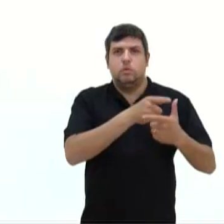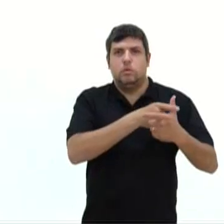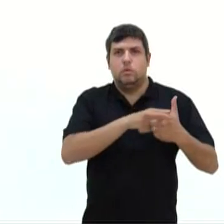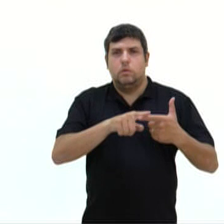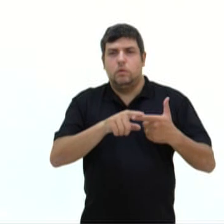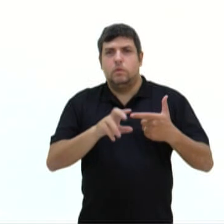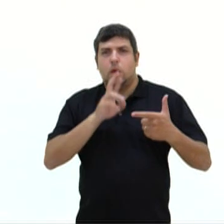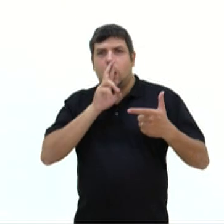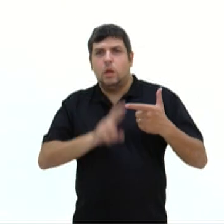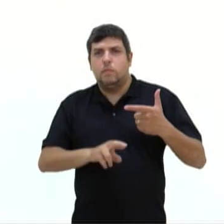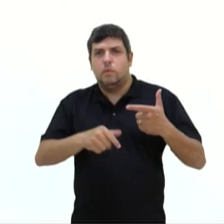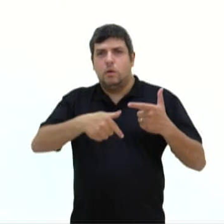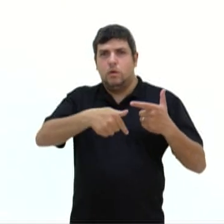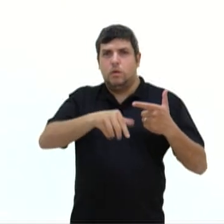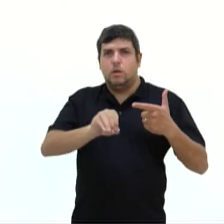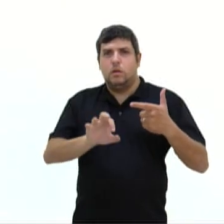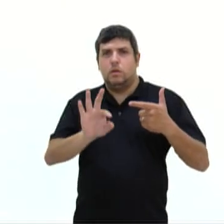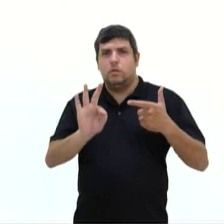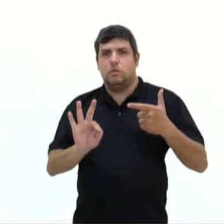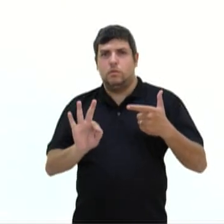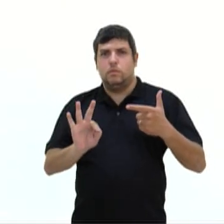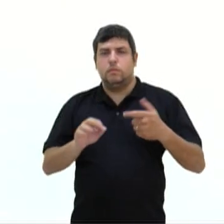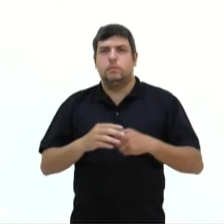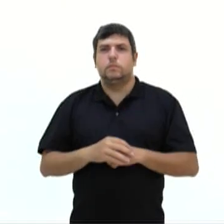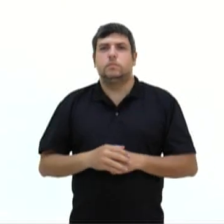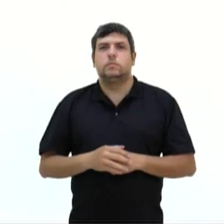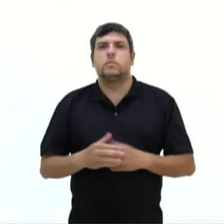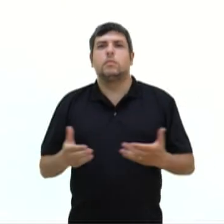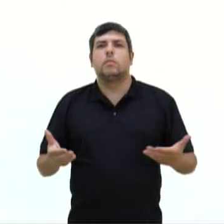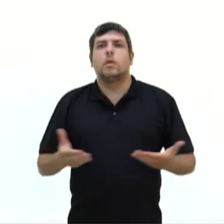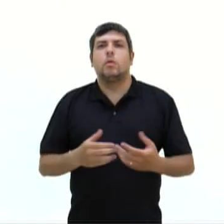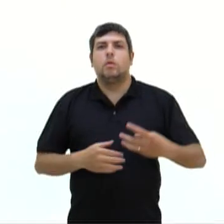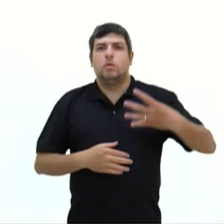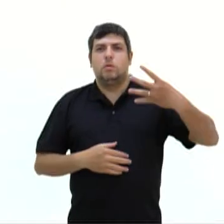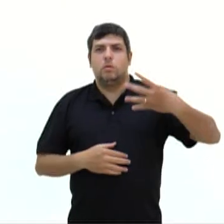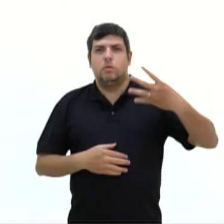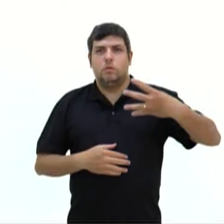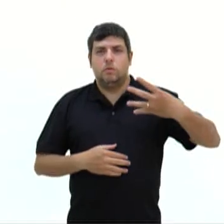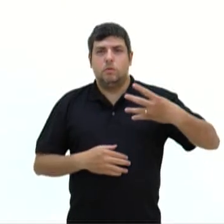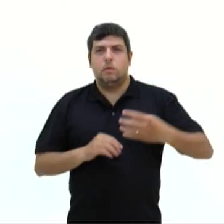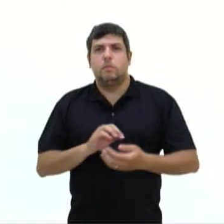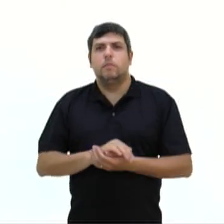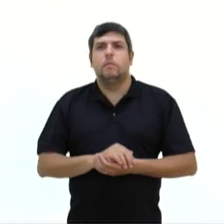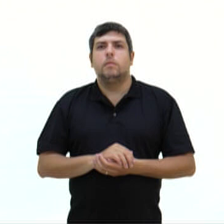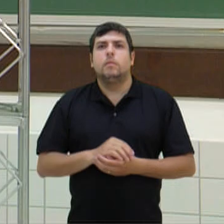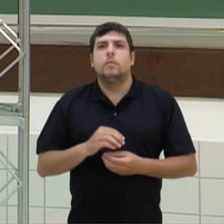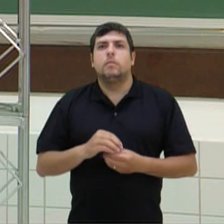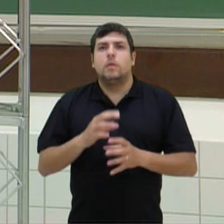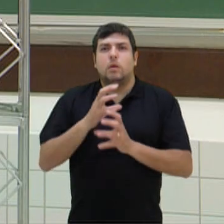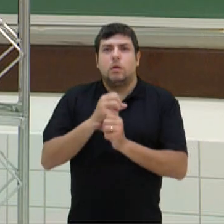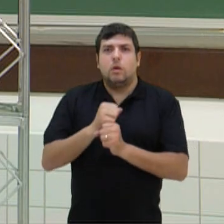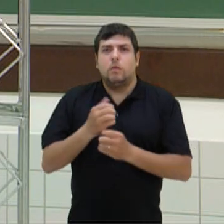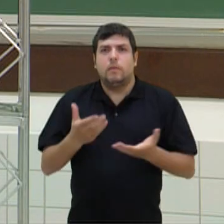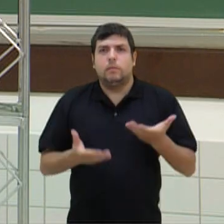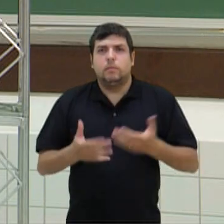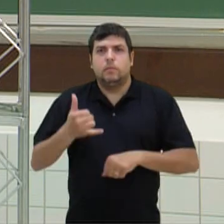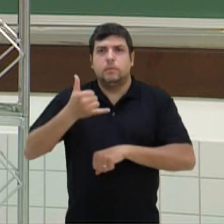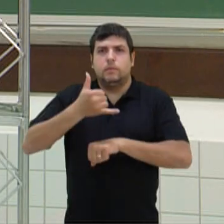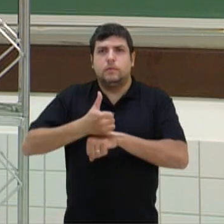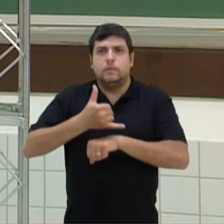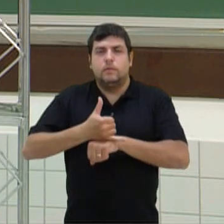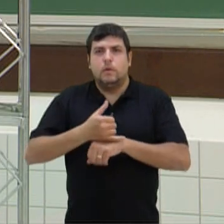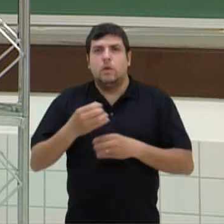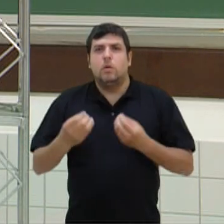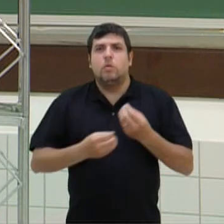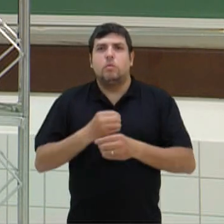resultado, tá? Agora, o nosso quarto passo. Cálculo da massa de ferro, tá? Formado a partir de